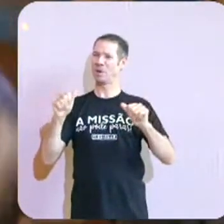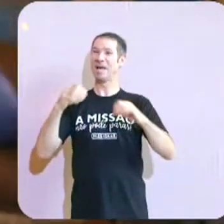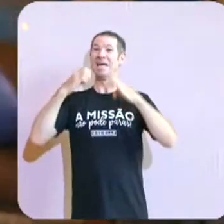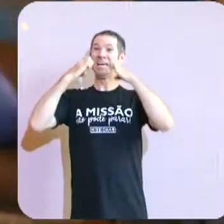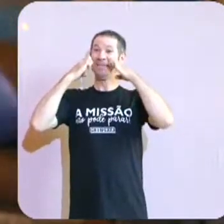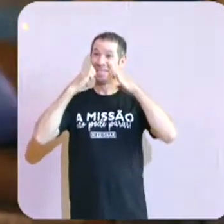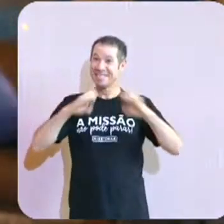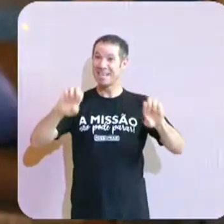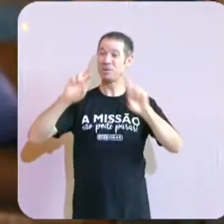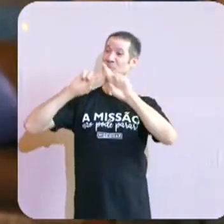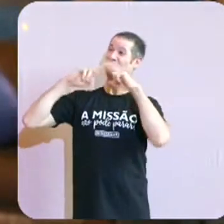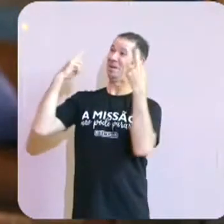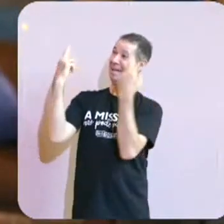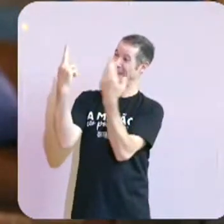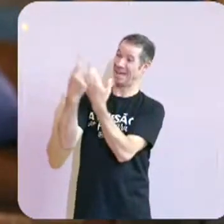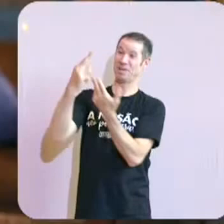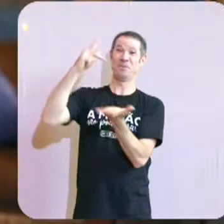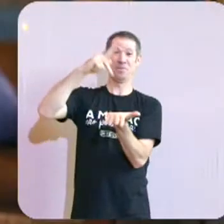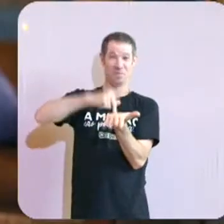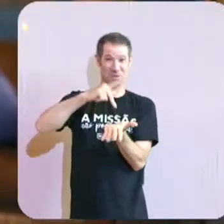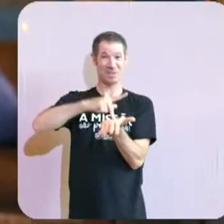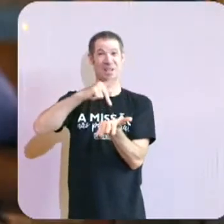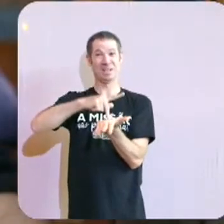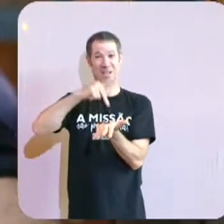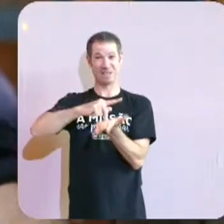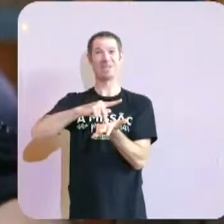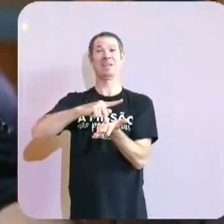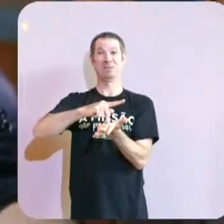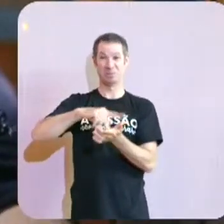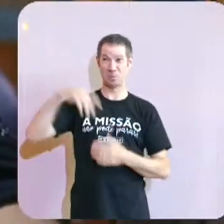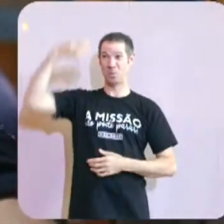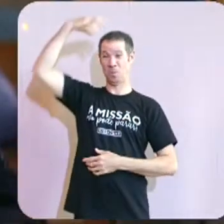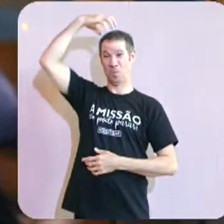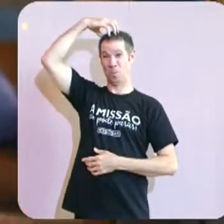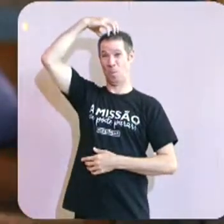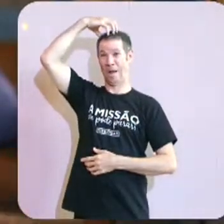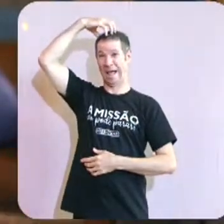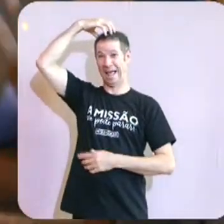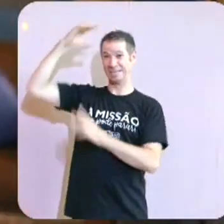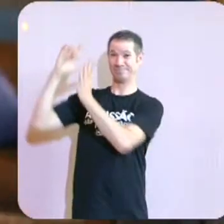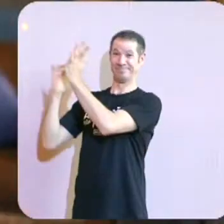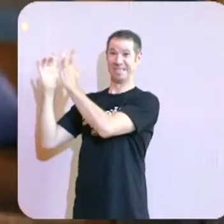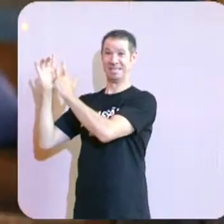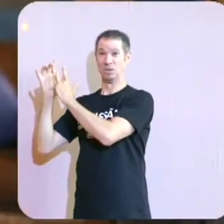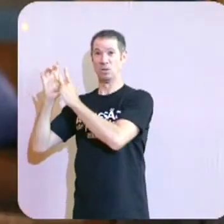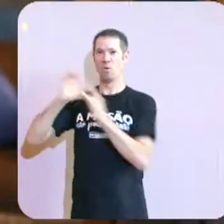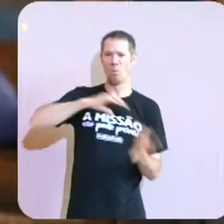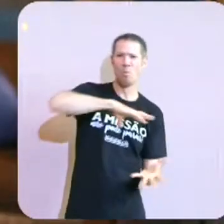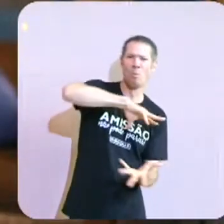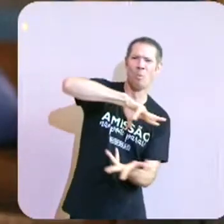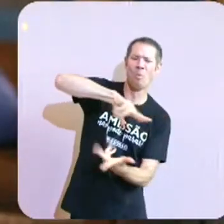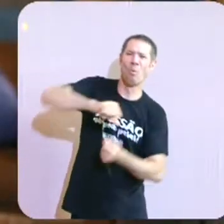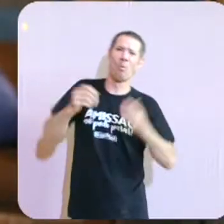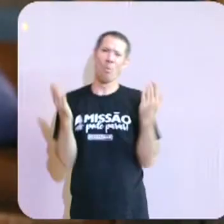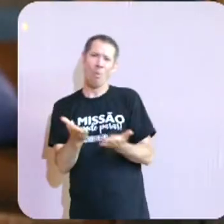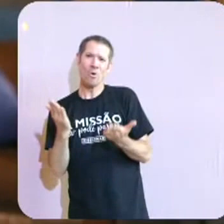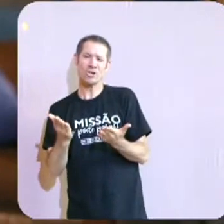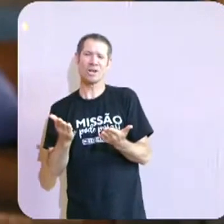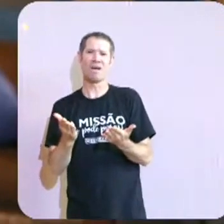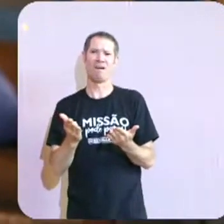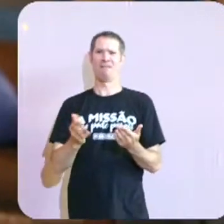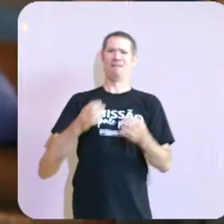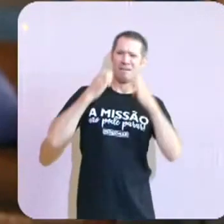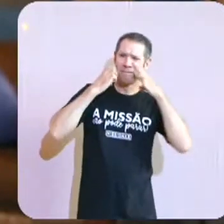evangelho do reino. O verdadeiro evangelho é sobre o reino. E no mundo atual, queridos, parece que o evangelho se tornou um objeto